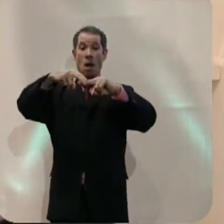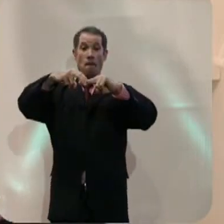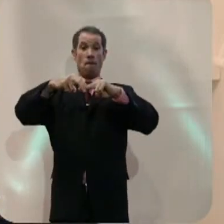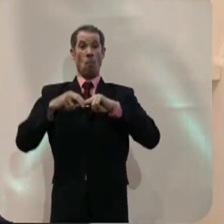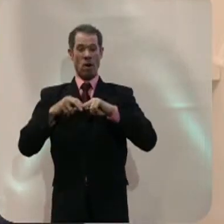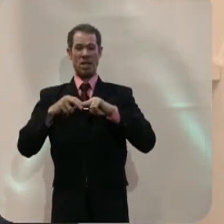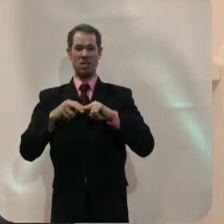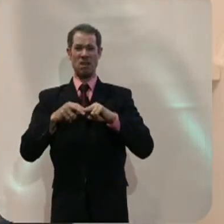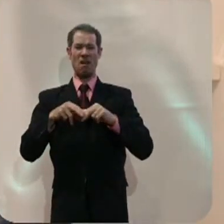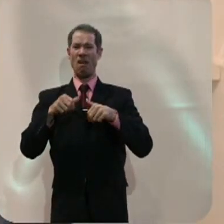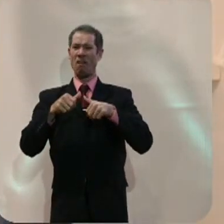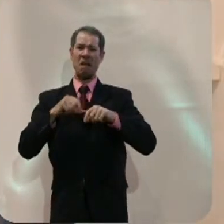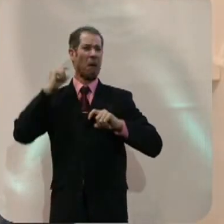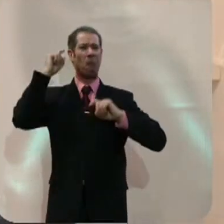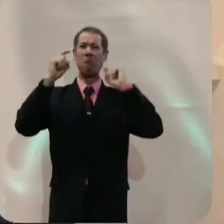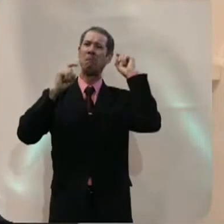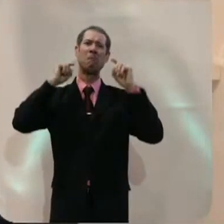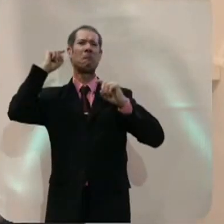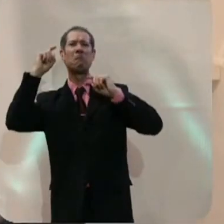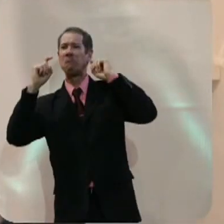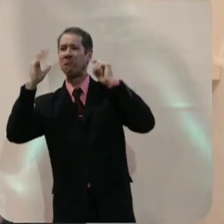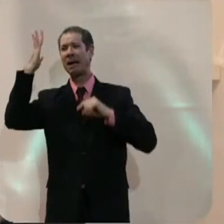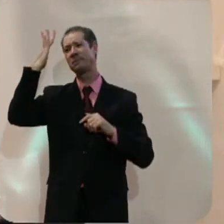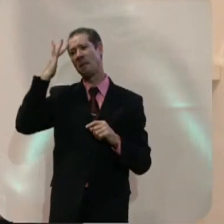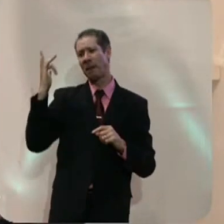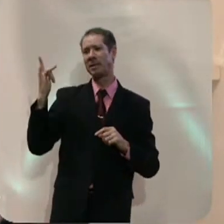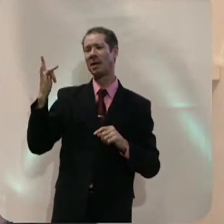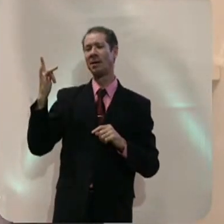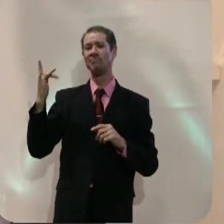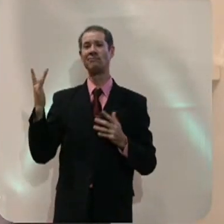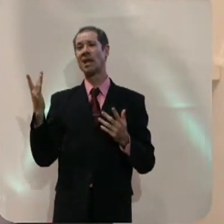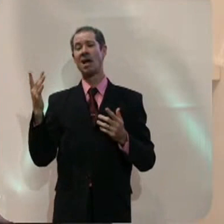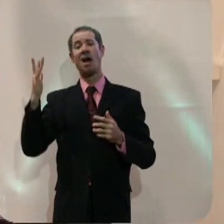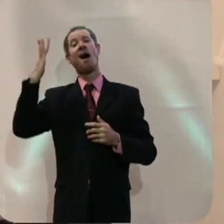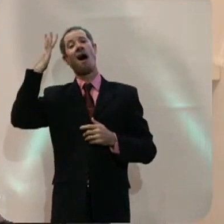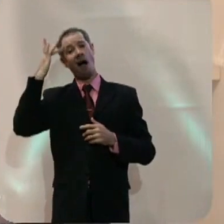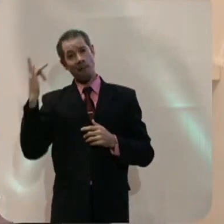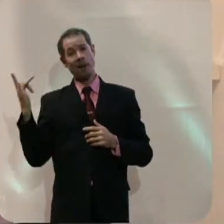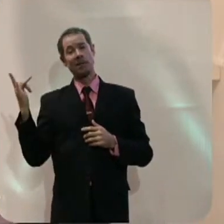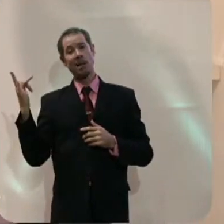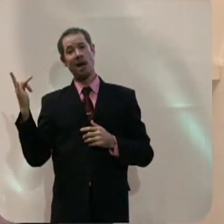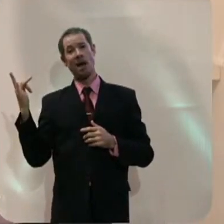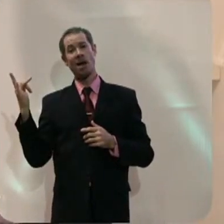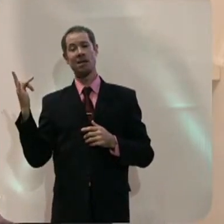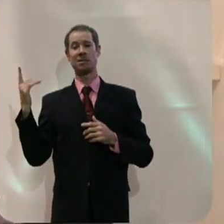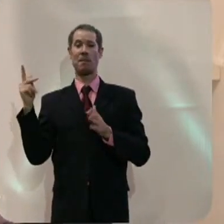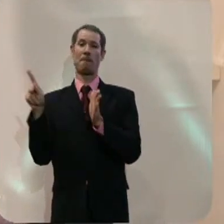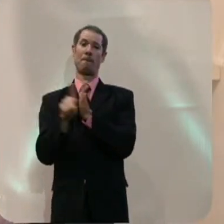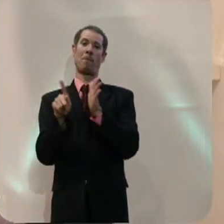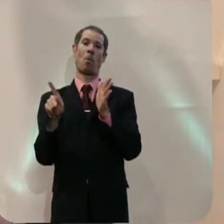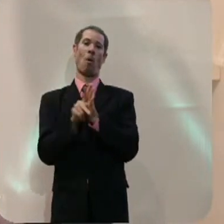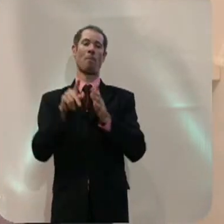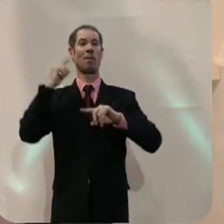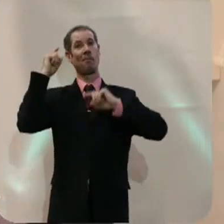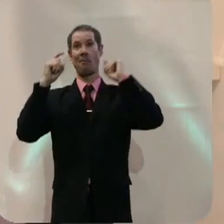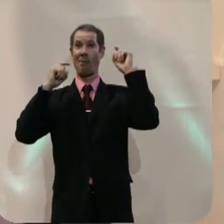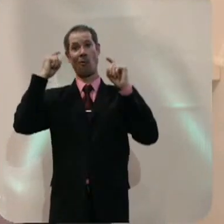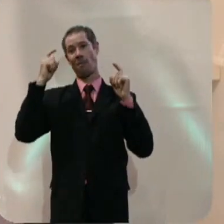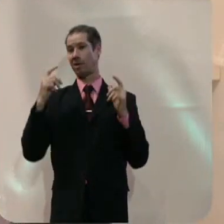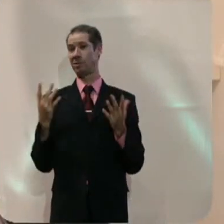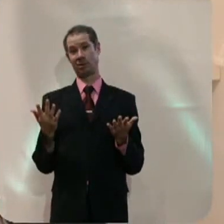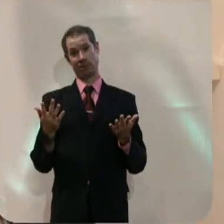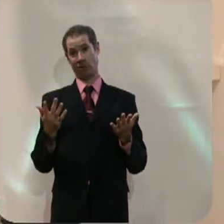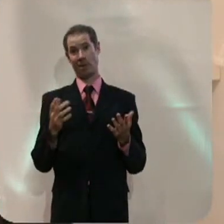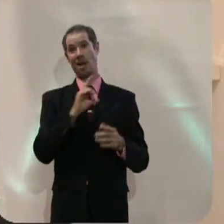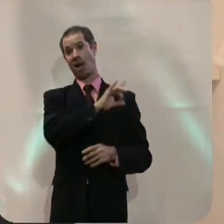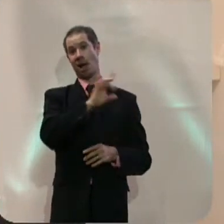isso, não fiquem preocupados com o dia de amanhã, pois o dia de amanhã trará suas próprias preocupações.